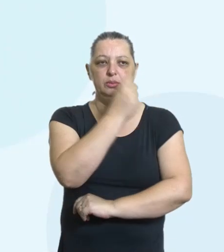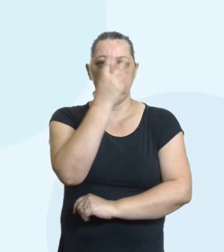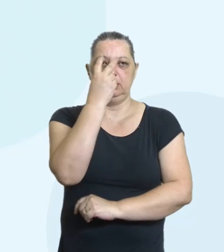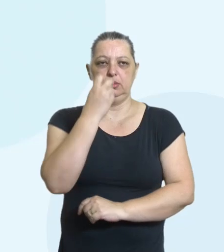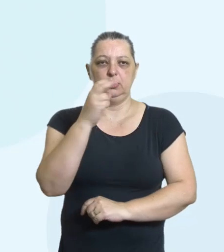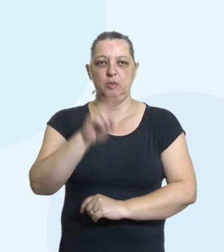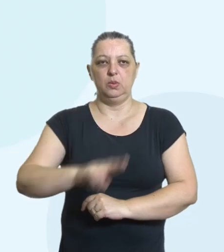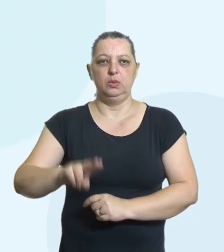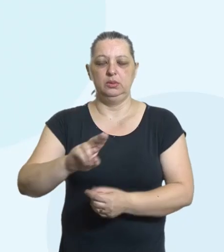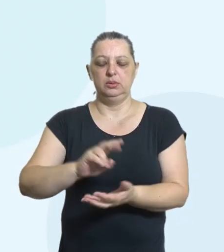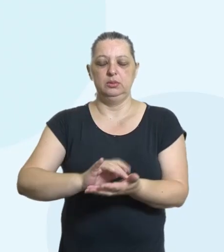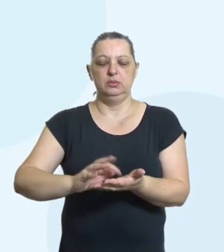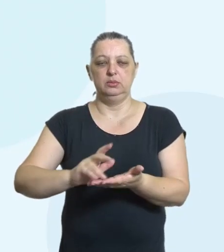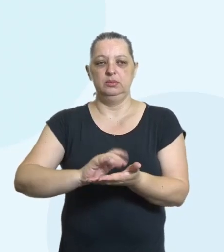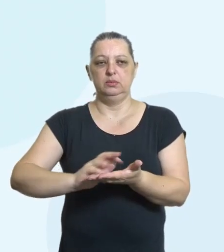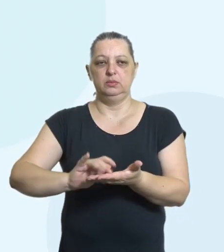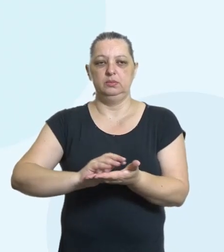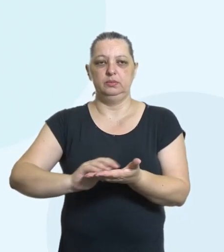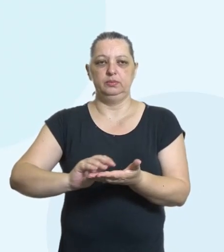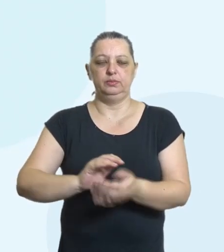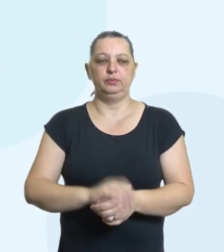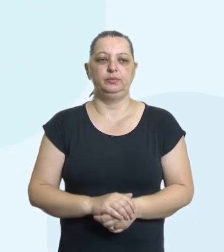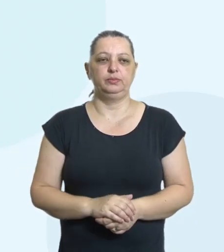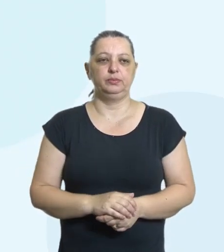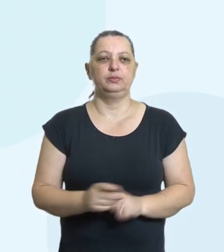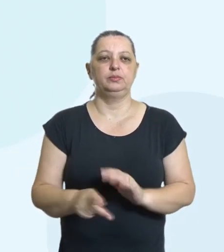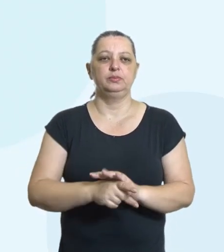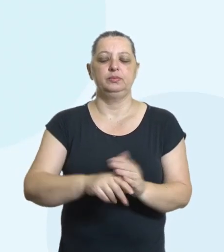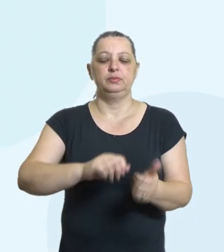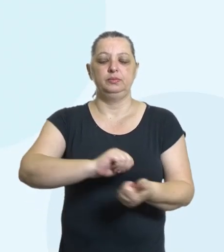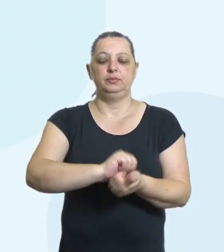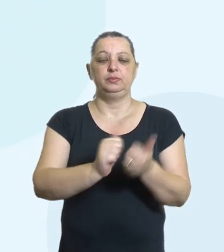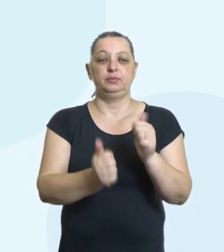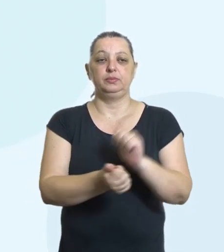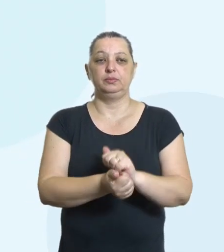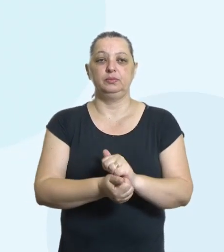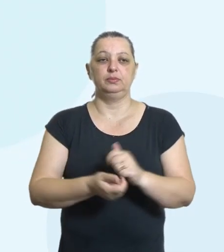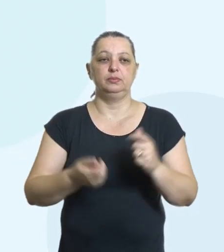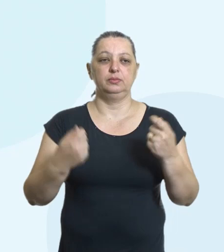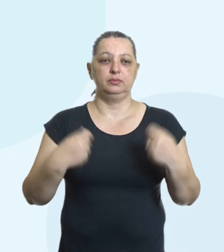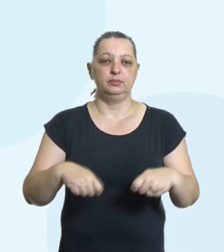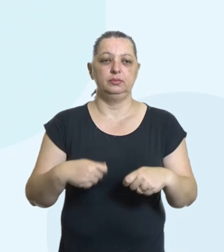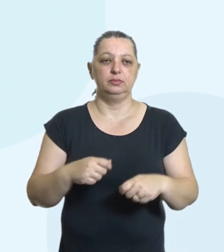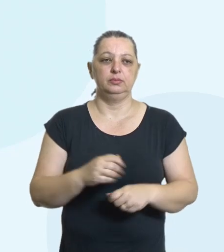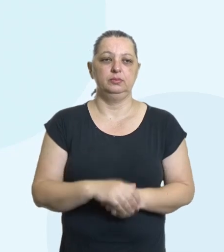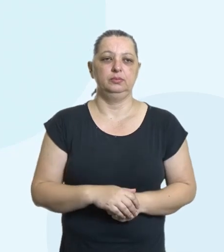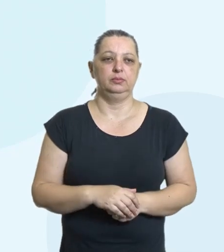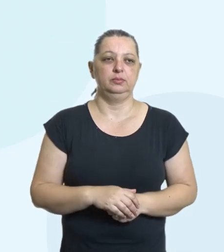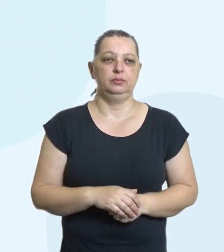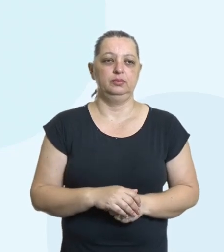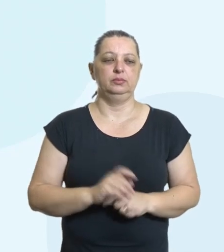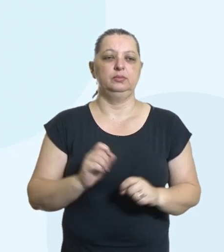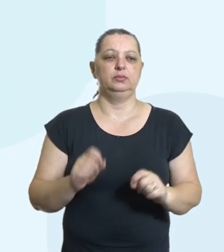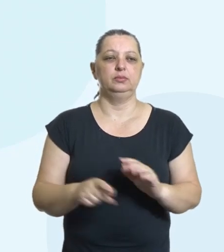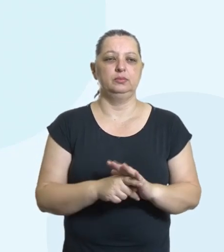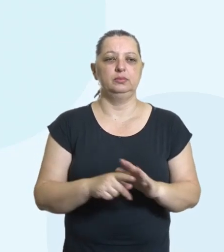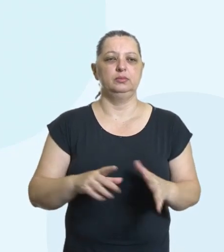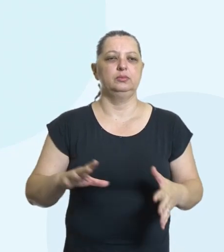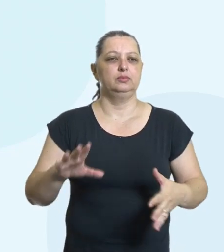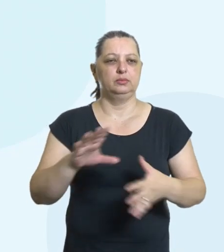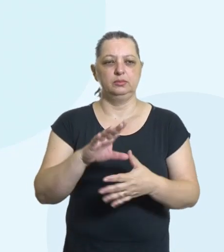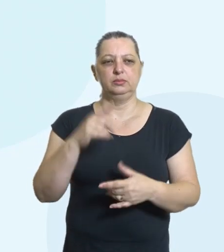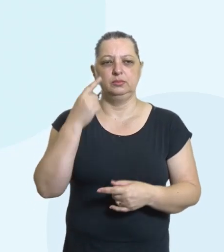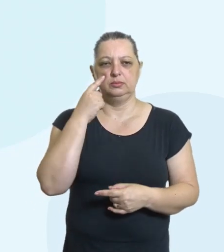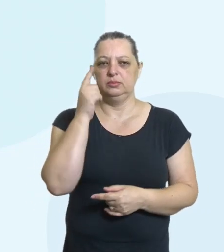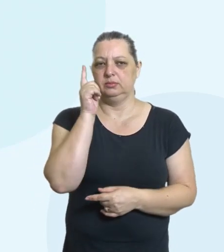Braille. Para essa adaptação, a gente usa alguns critérios e algumas etapas que eu não vou